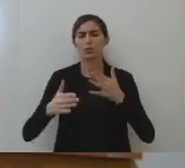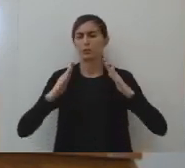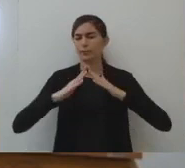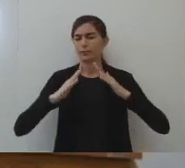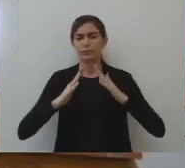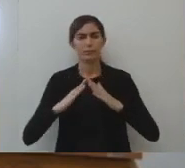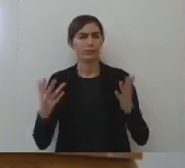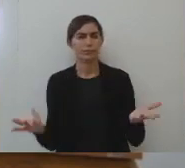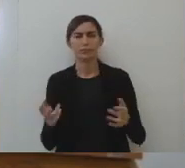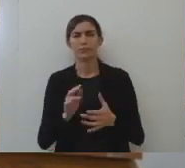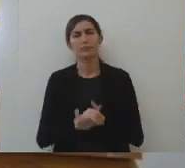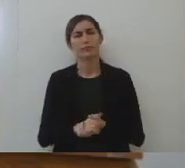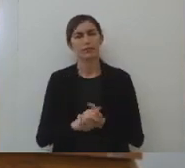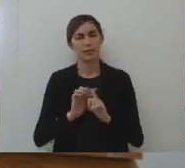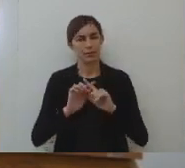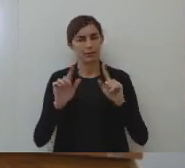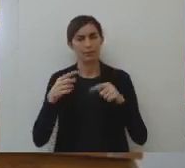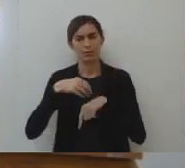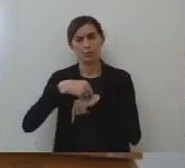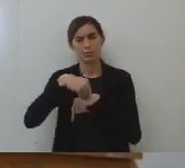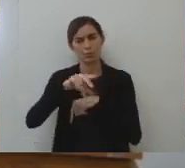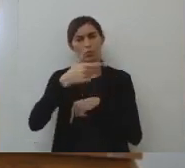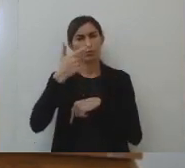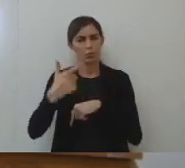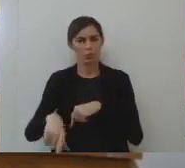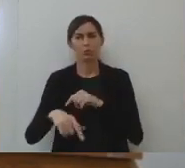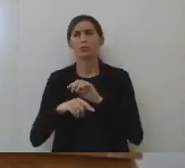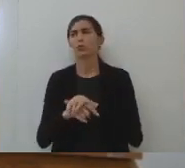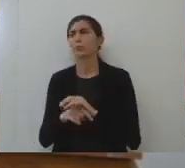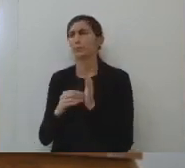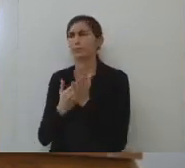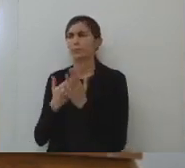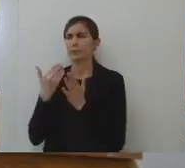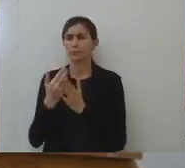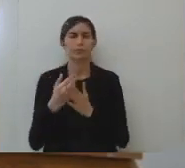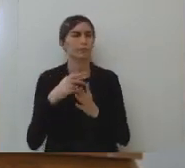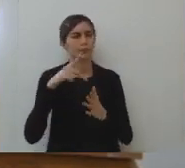atividades domésticas. Mas aí eu vou trazer uma outra questão um pouco mais